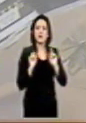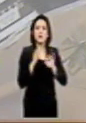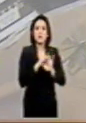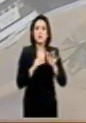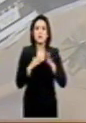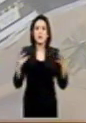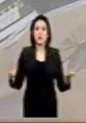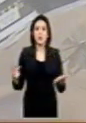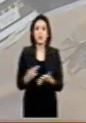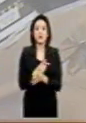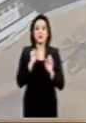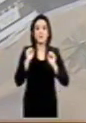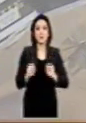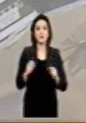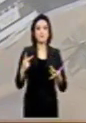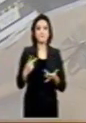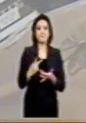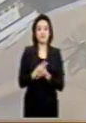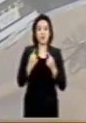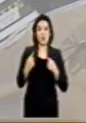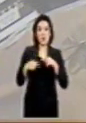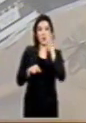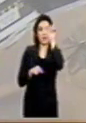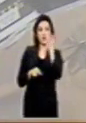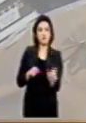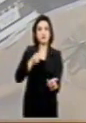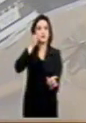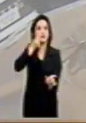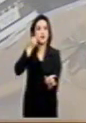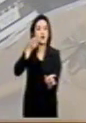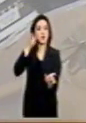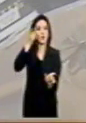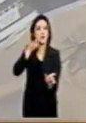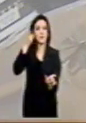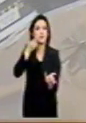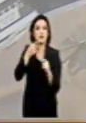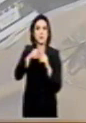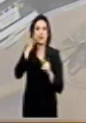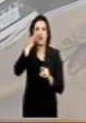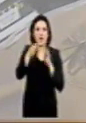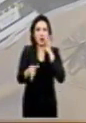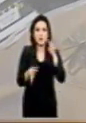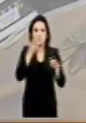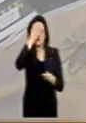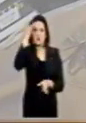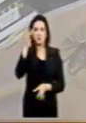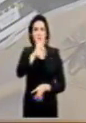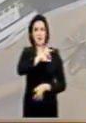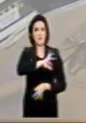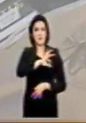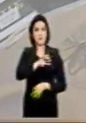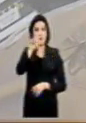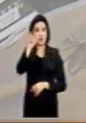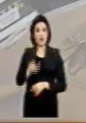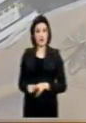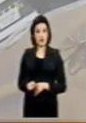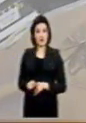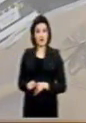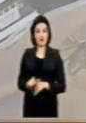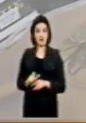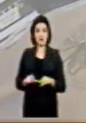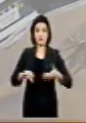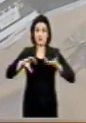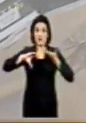atingir diretamente senadores e deputados, pois está se acusando policiais legislativos de, a pedido